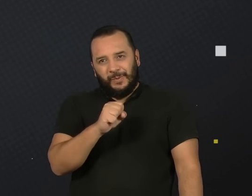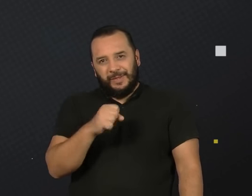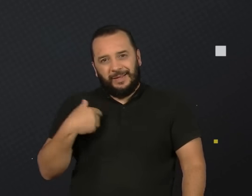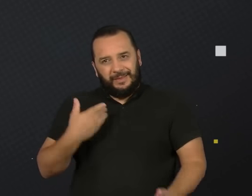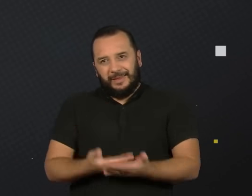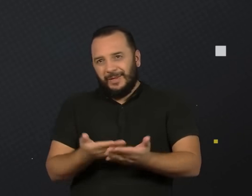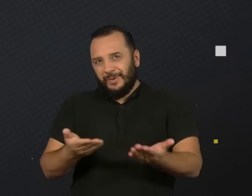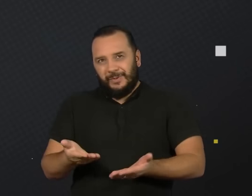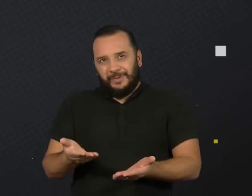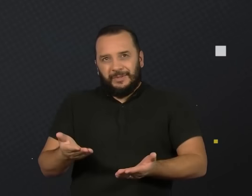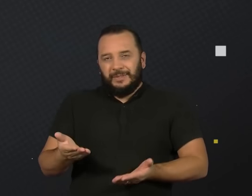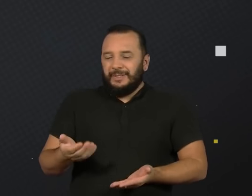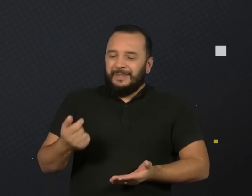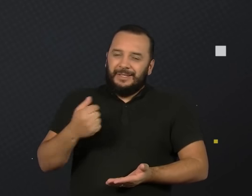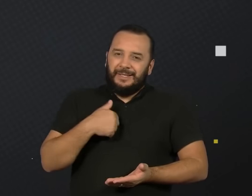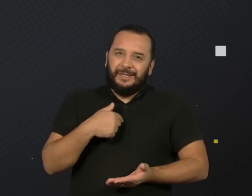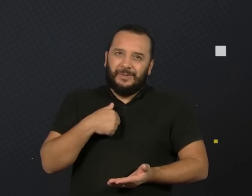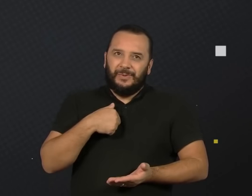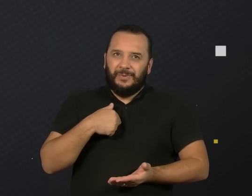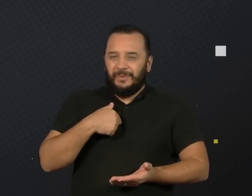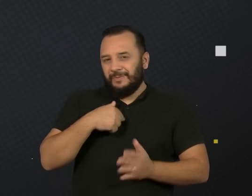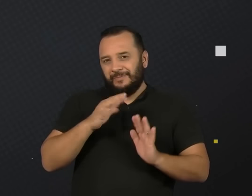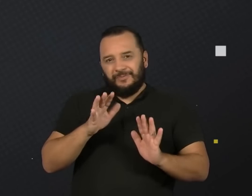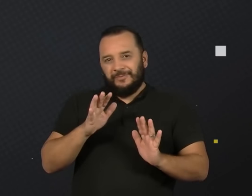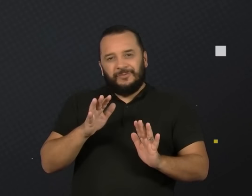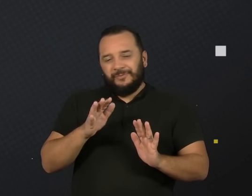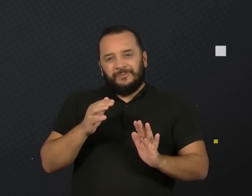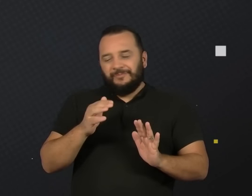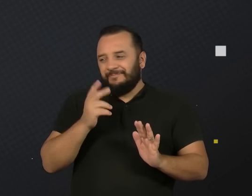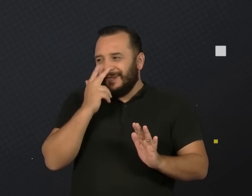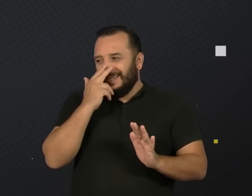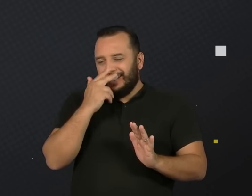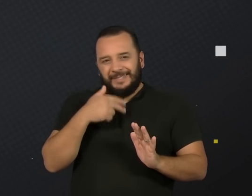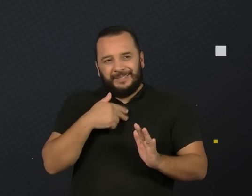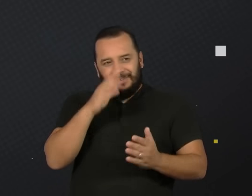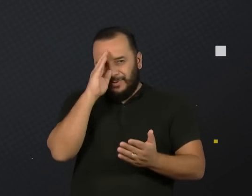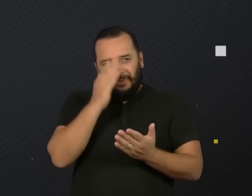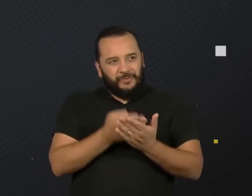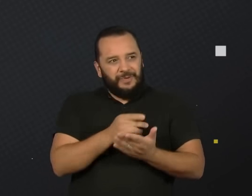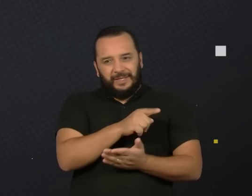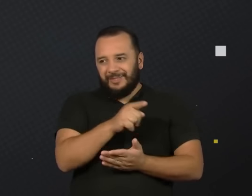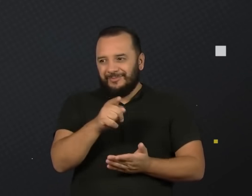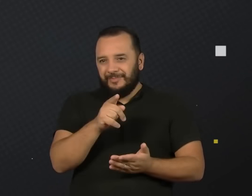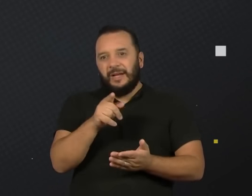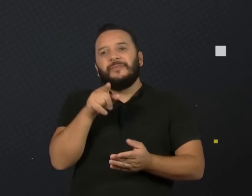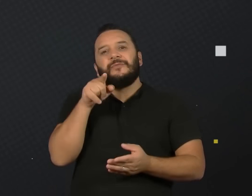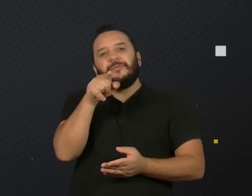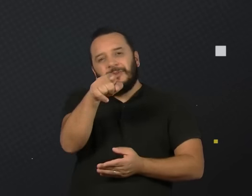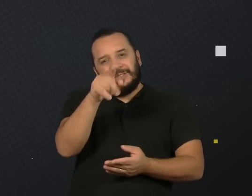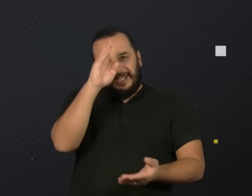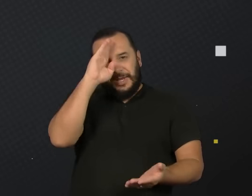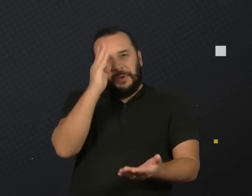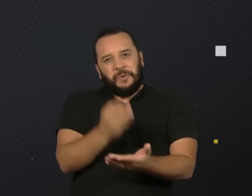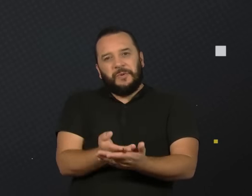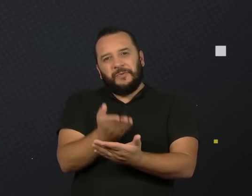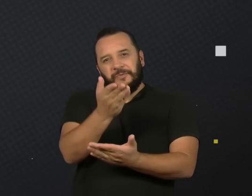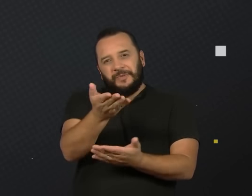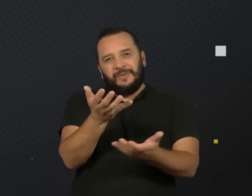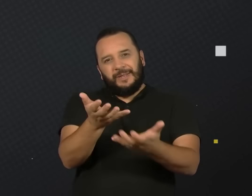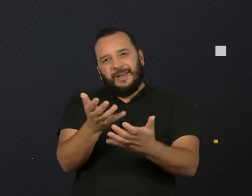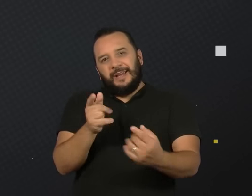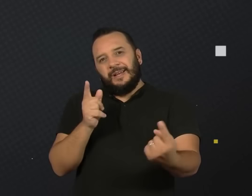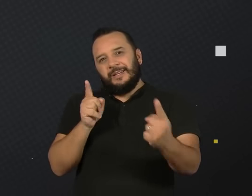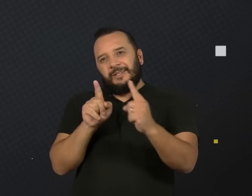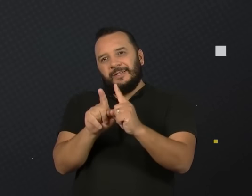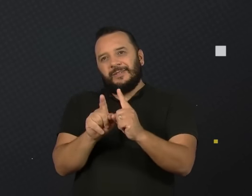ninguém tinha me dado esse retorno como você me deu. Isso nos liga para sempre, para sempre. Eu quero estar com